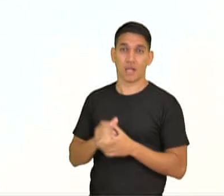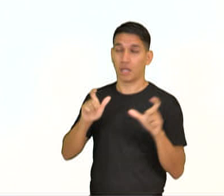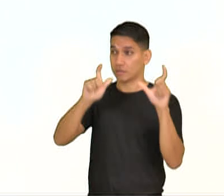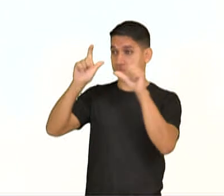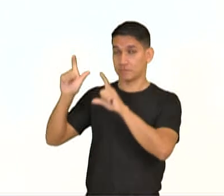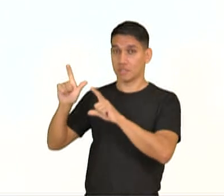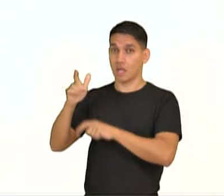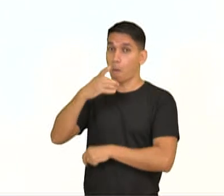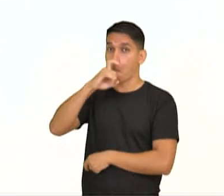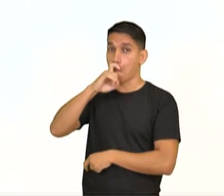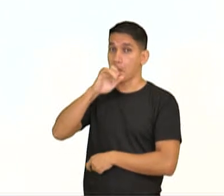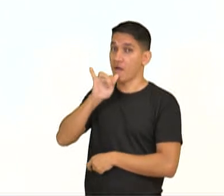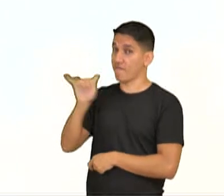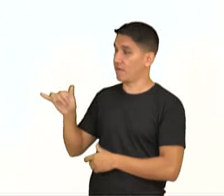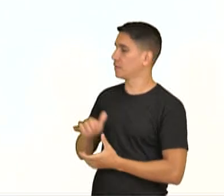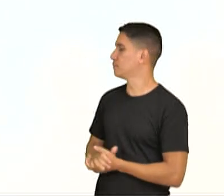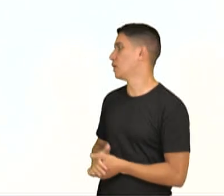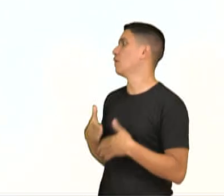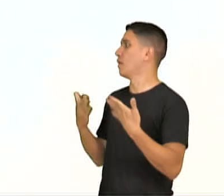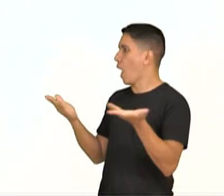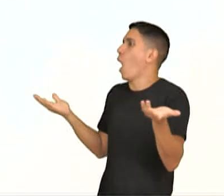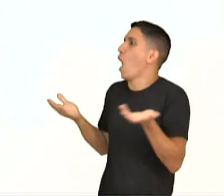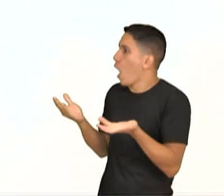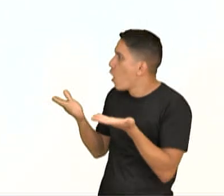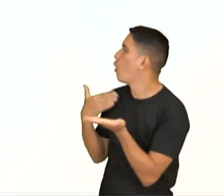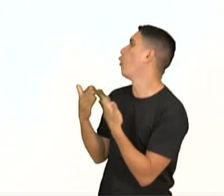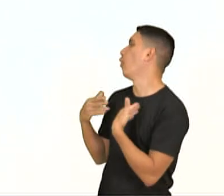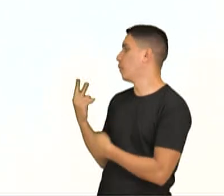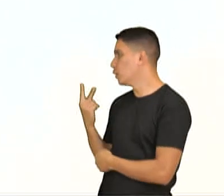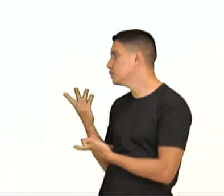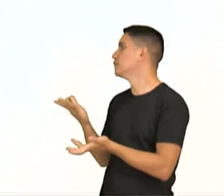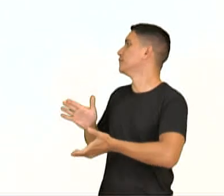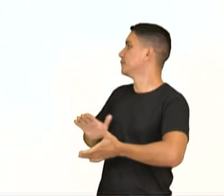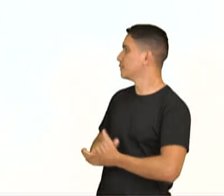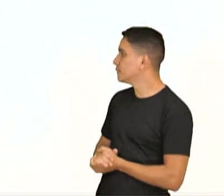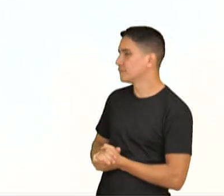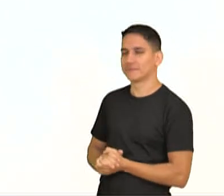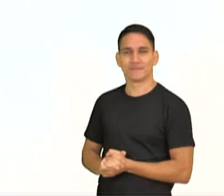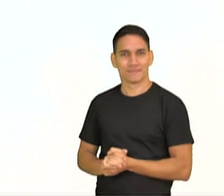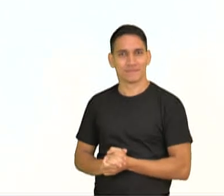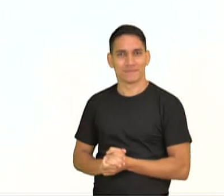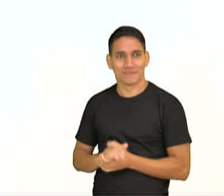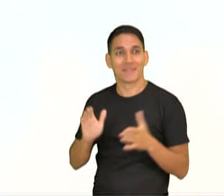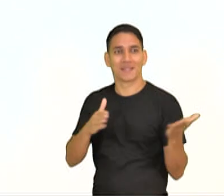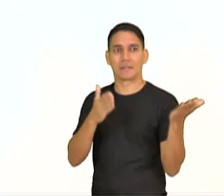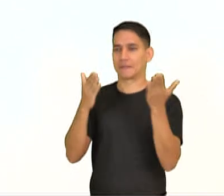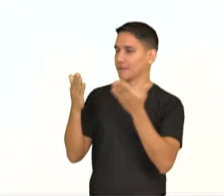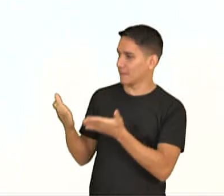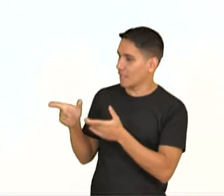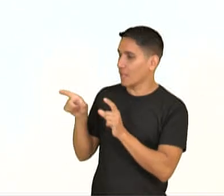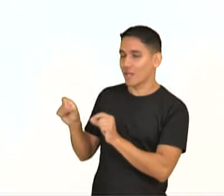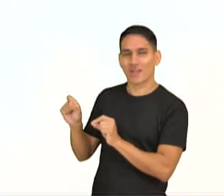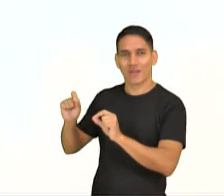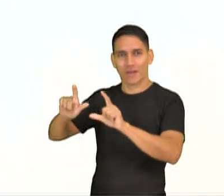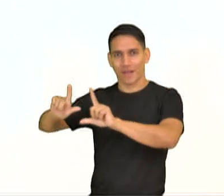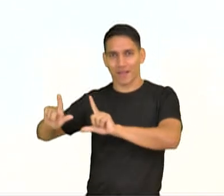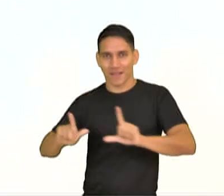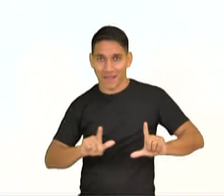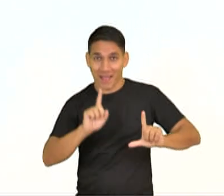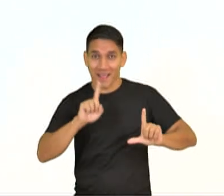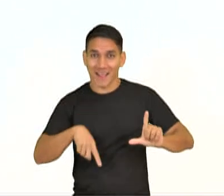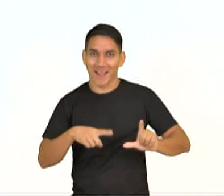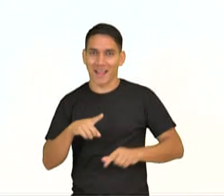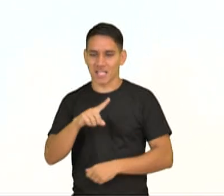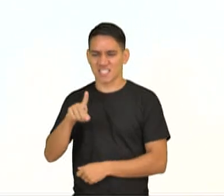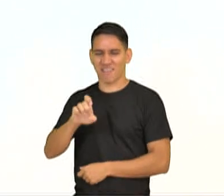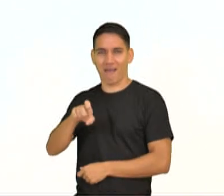quadrinho, o pai diz: pelo menos agora ele está se comunicando com a gente. Na sequência, nós temos um quadrinho que mostra o